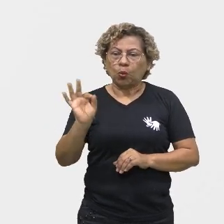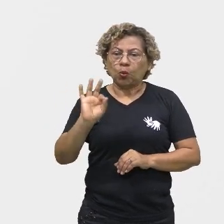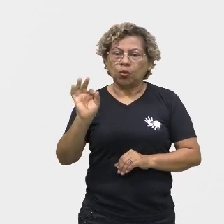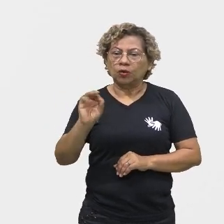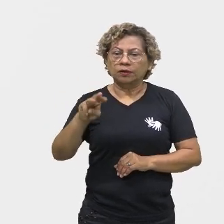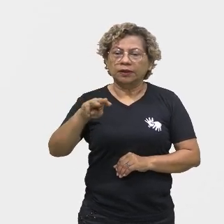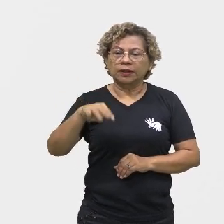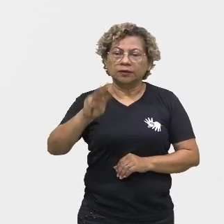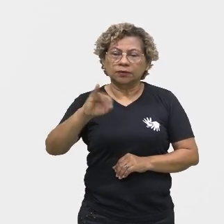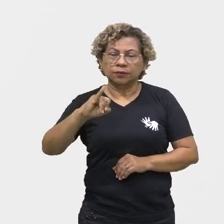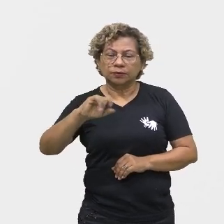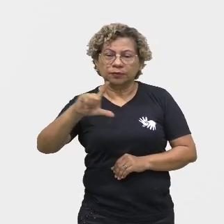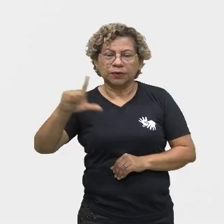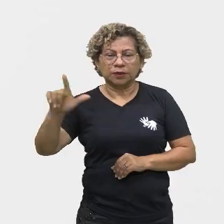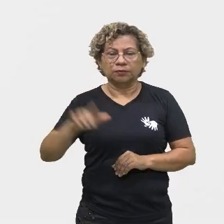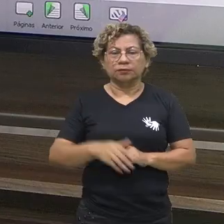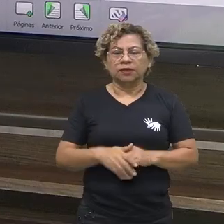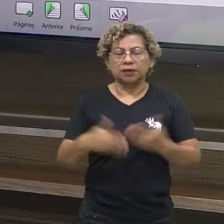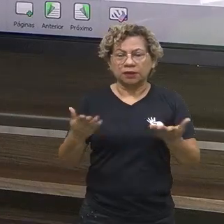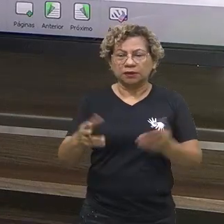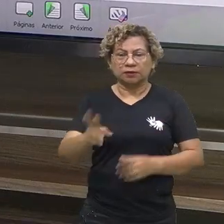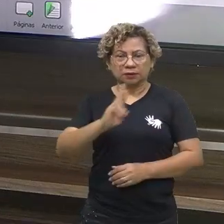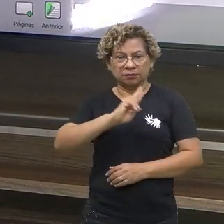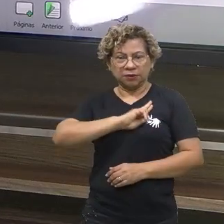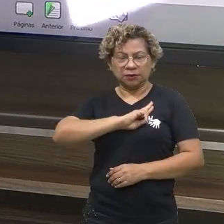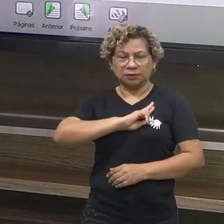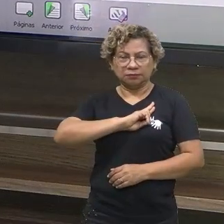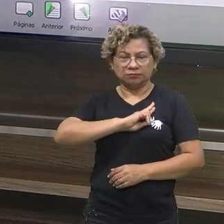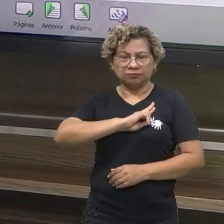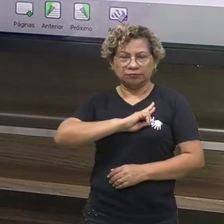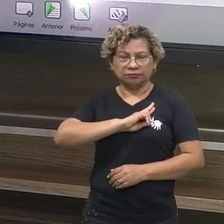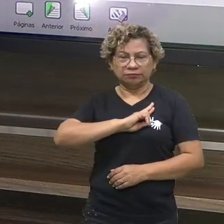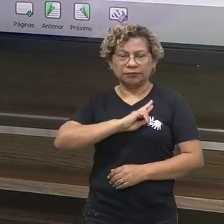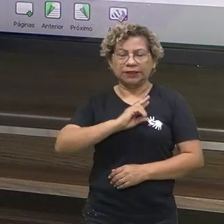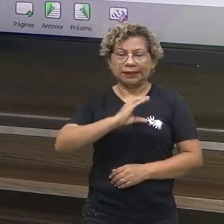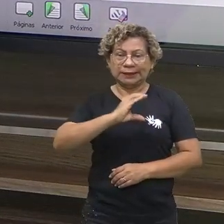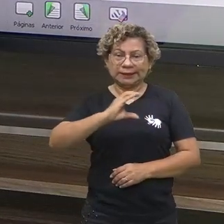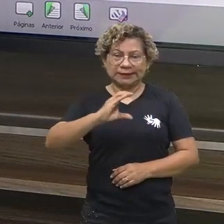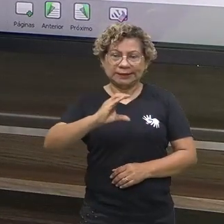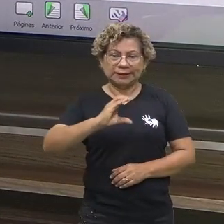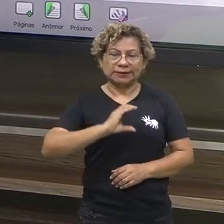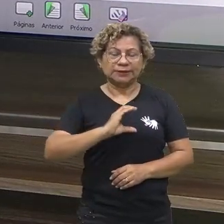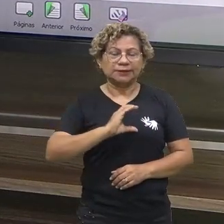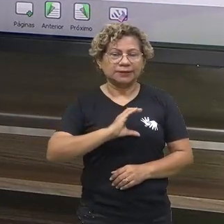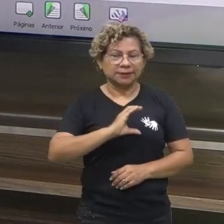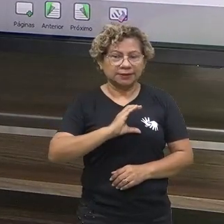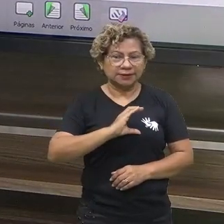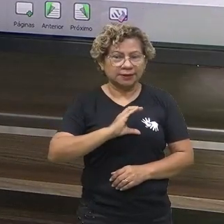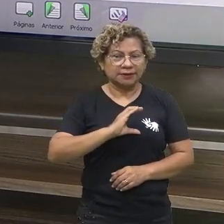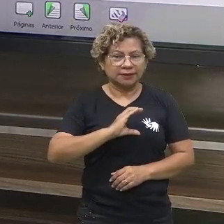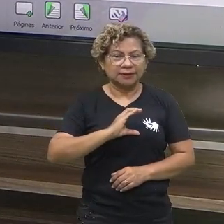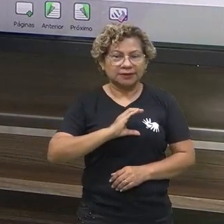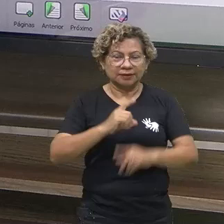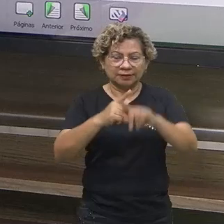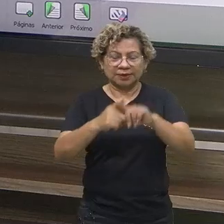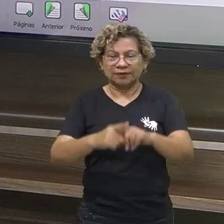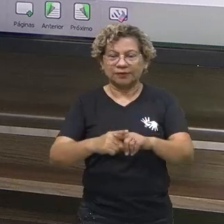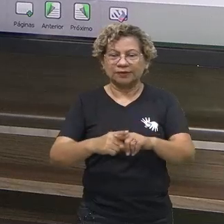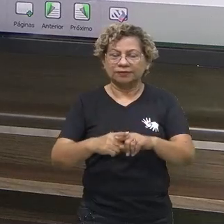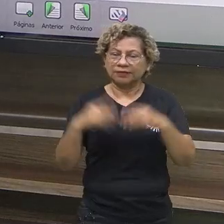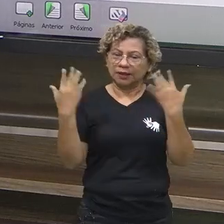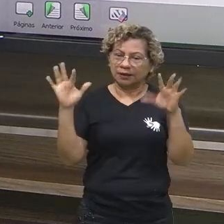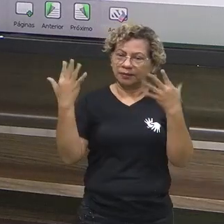está colocando aqui, né? O Rafael novamente colocando aí a letra C, very easy. Tá fácil, né,